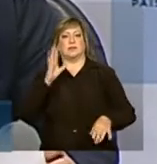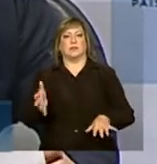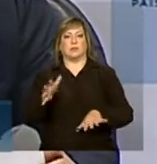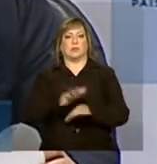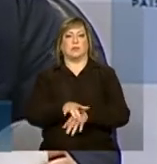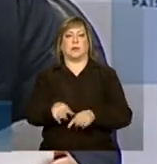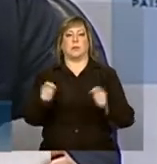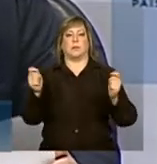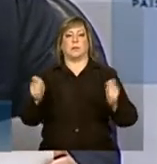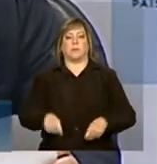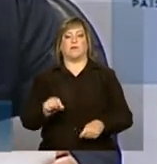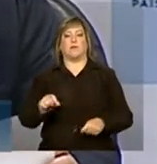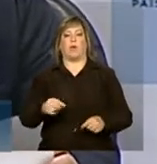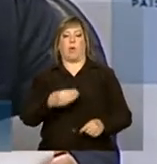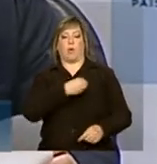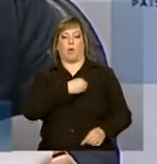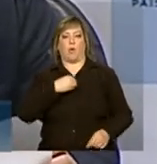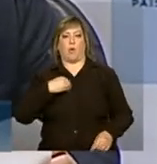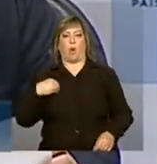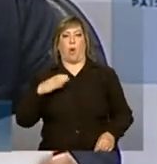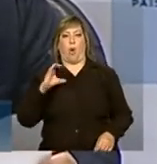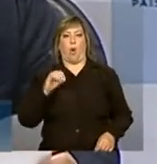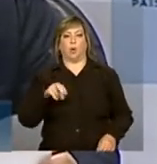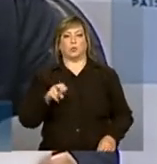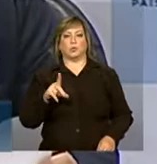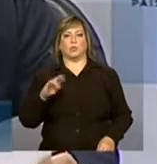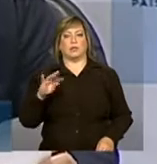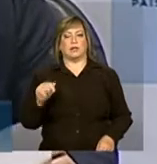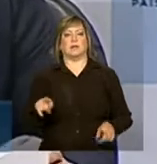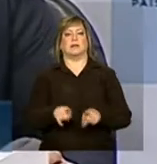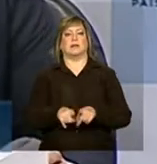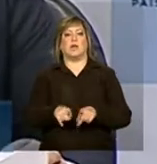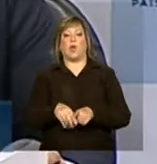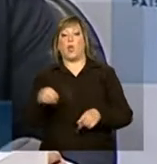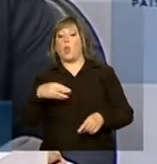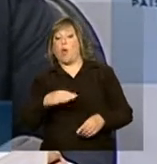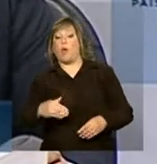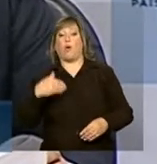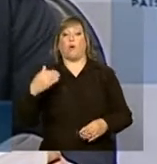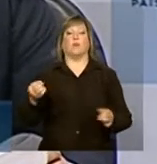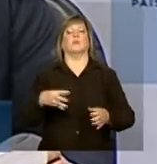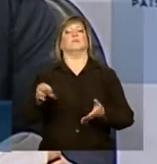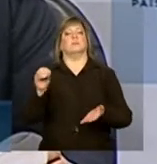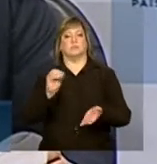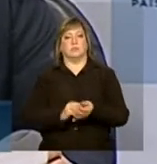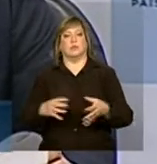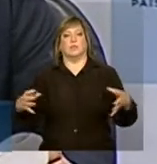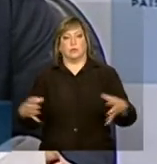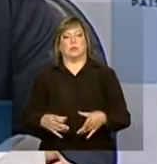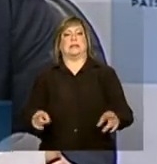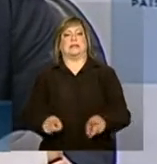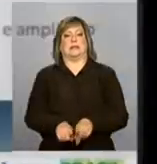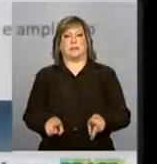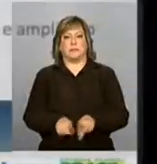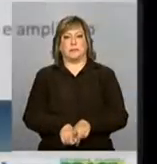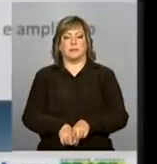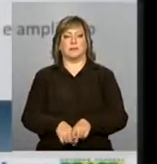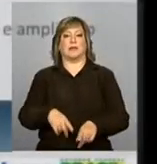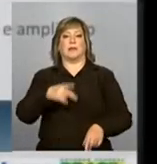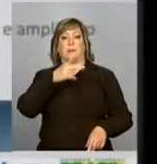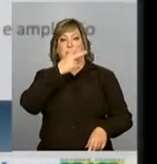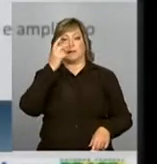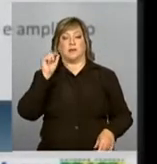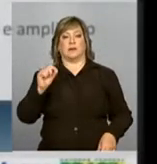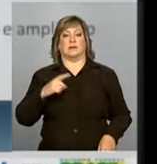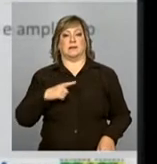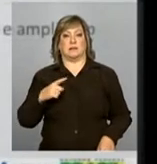da possibilidade da consulta fisioterápica a cada novo diagnóstico, a ampliação da psicoterapia para portadores de